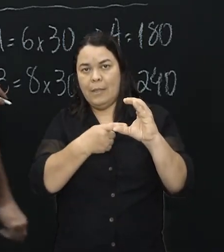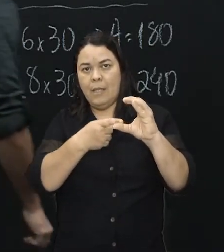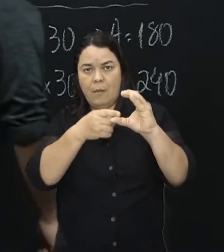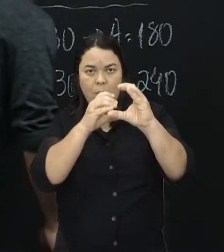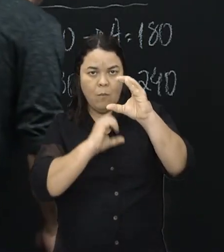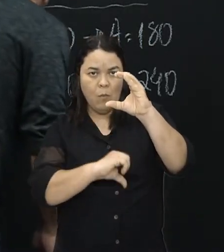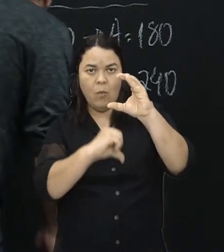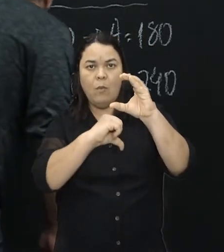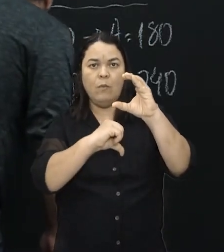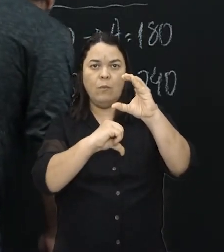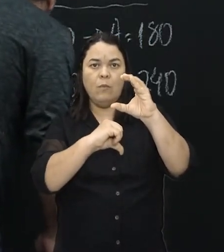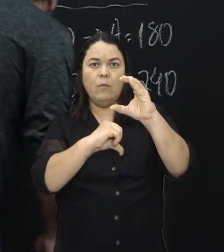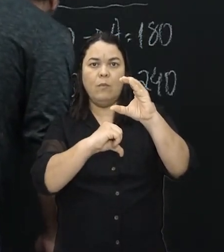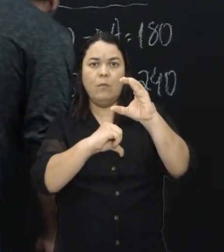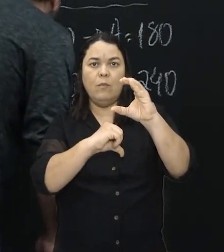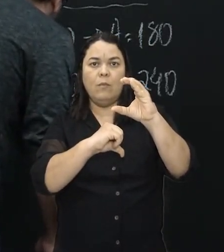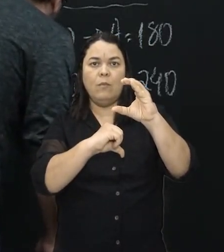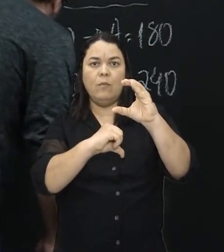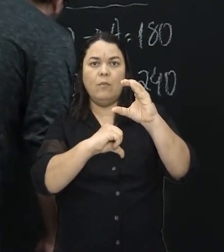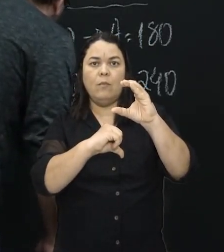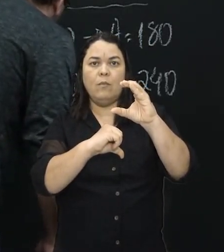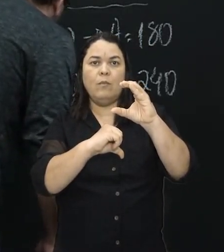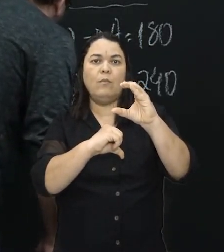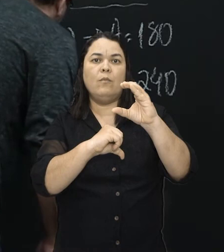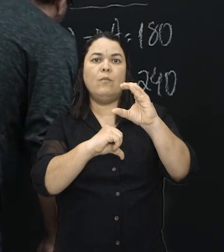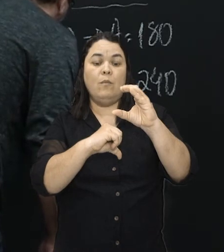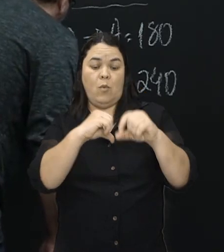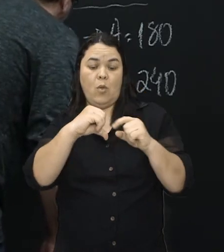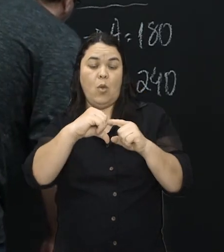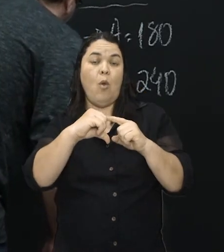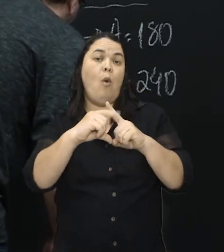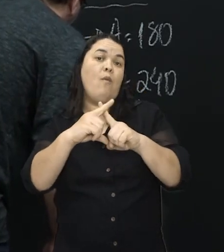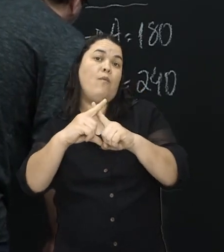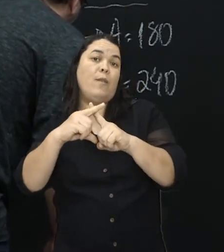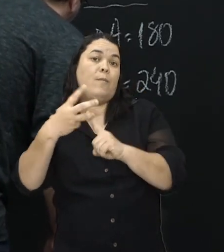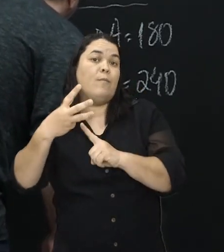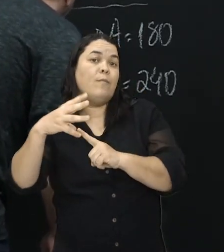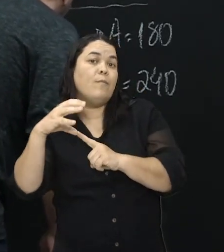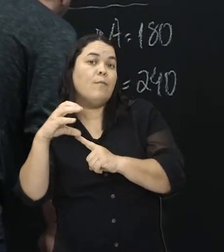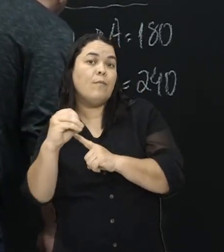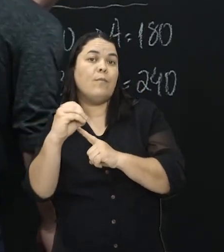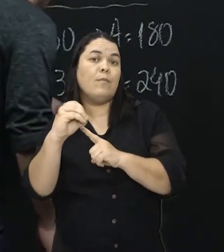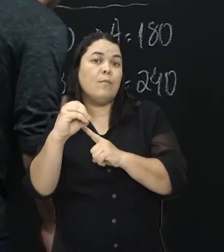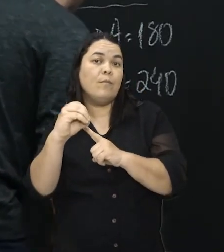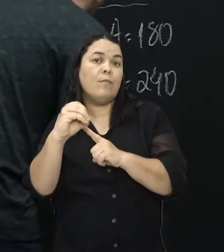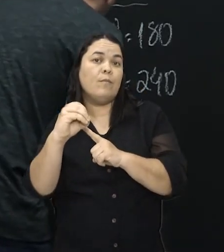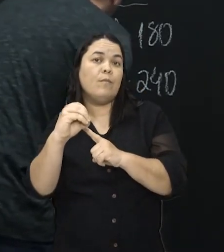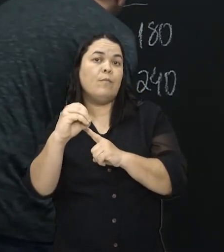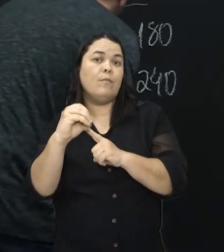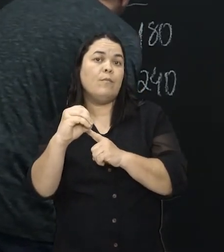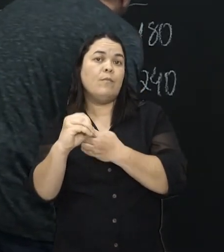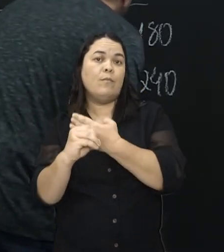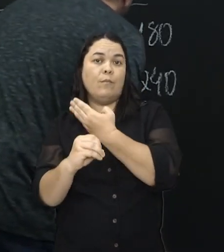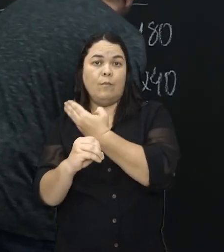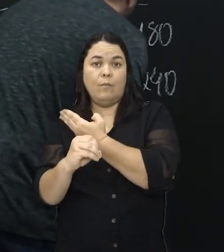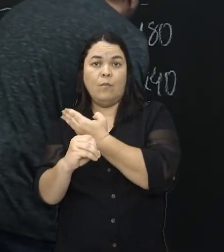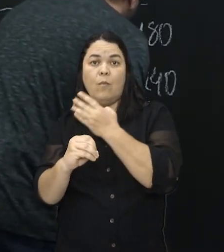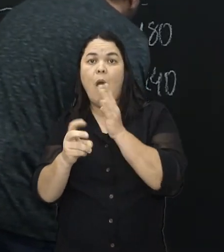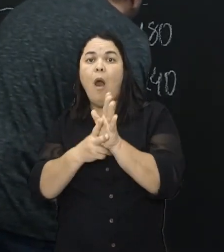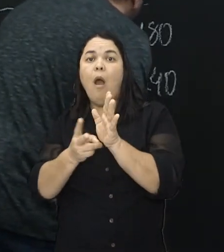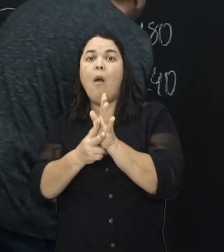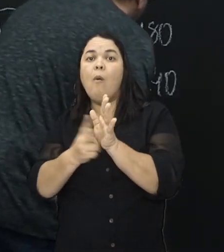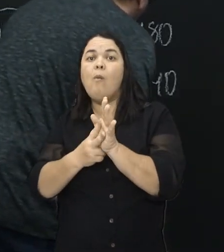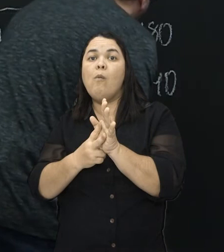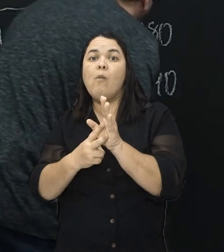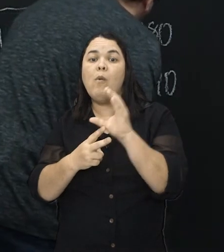sobre 9, e nós temos, então, 9 vezes 30, beleza? Onde o resultado